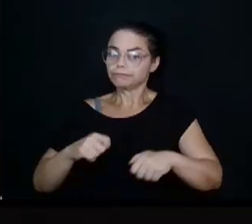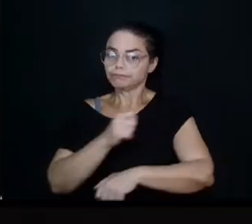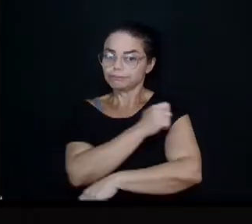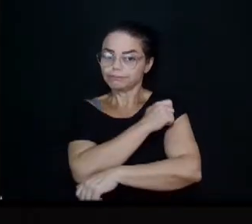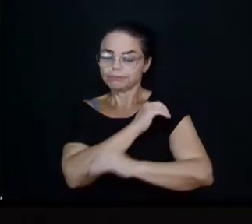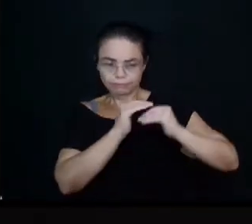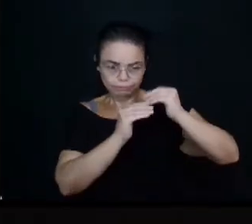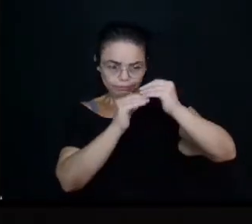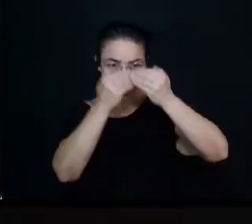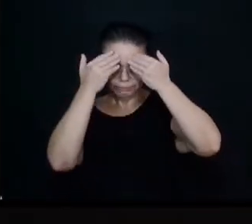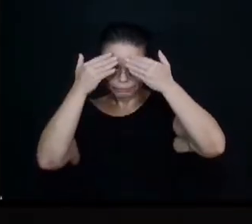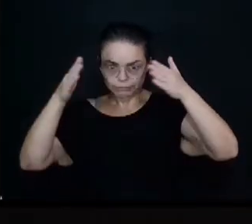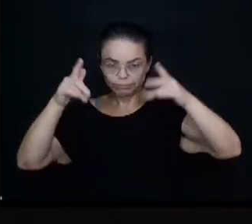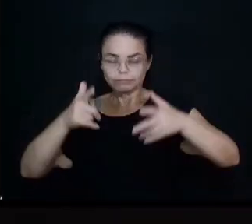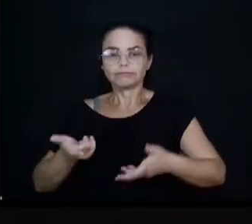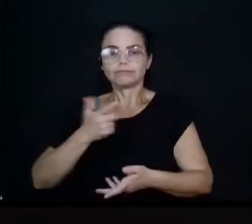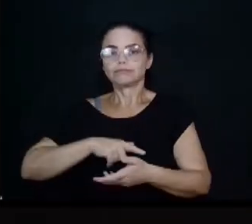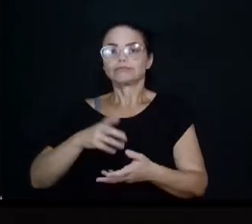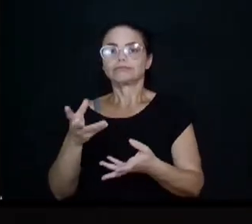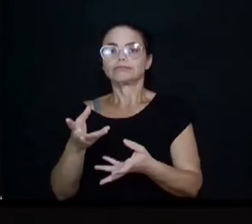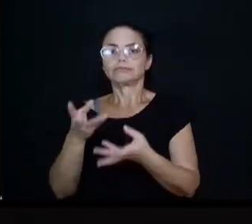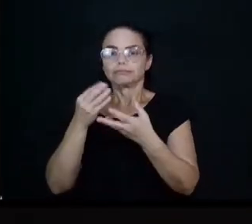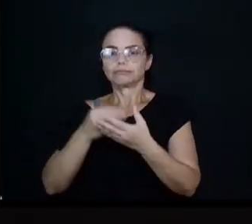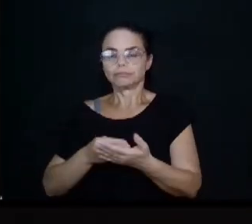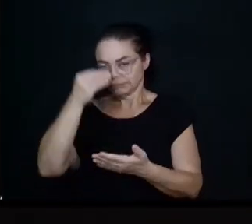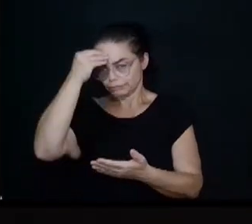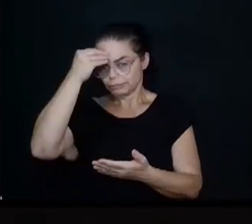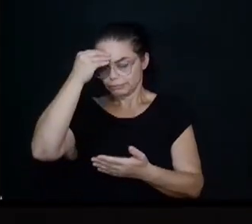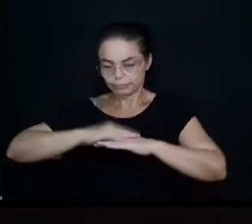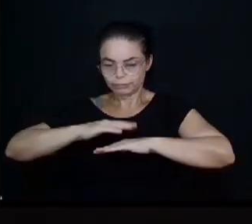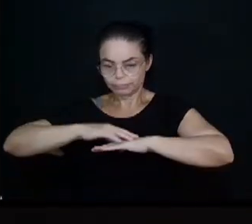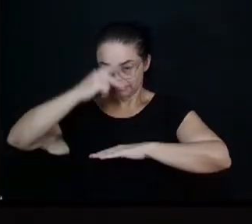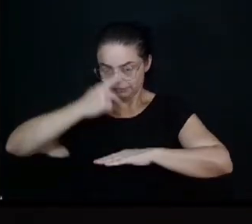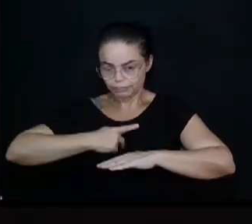ganhar conhecimento, ganhar autonomia, ter autonomia,